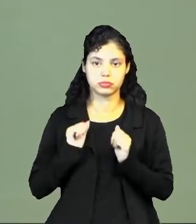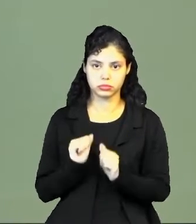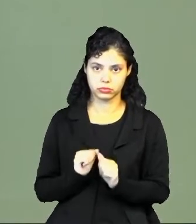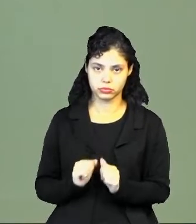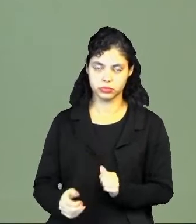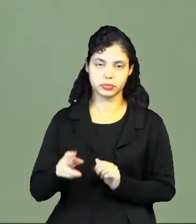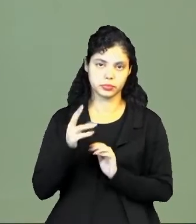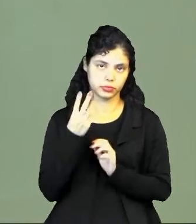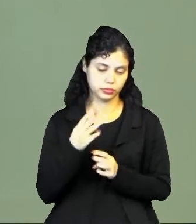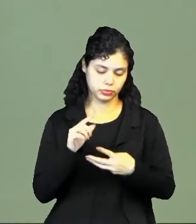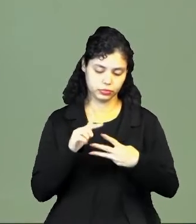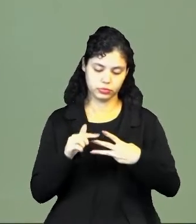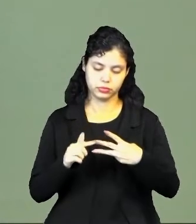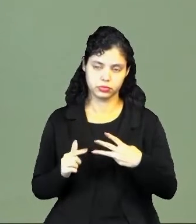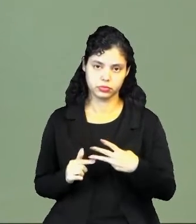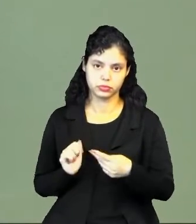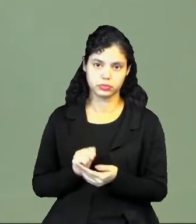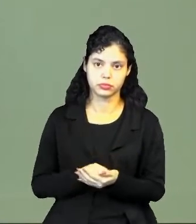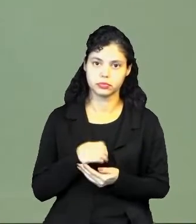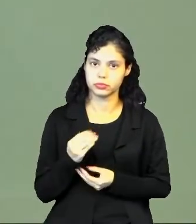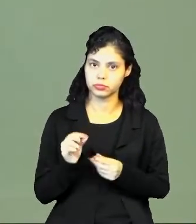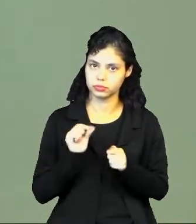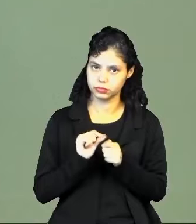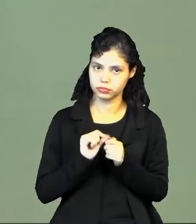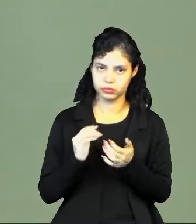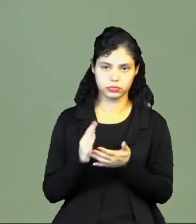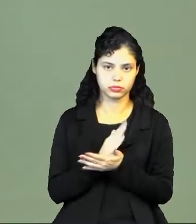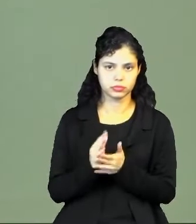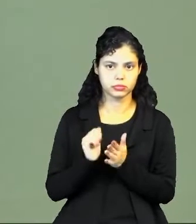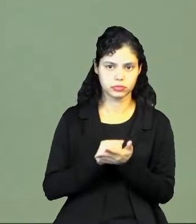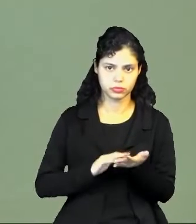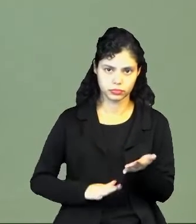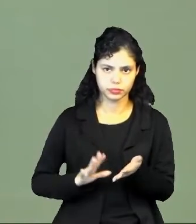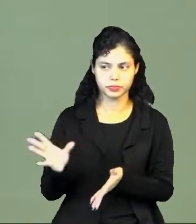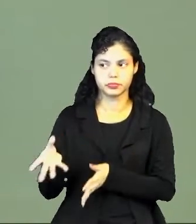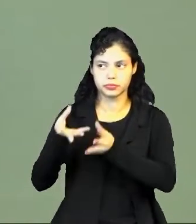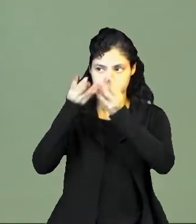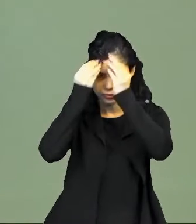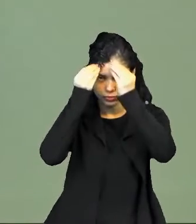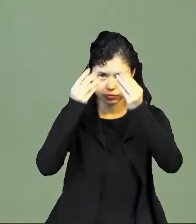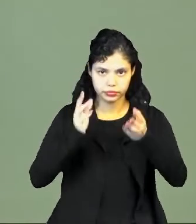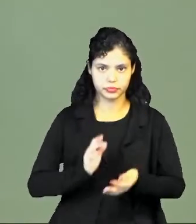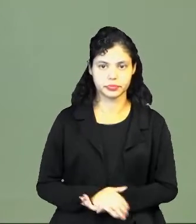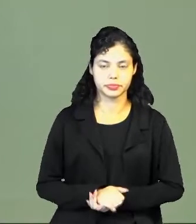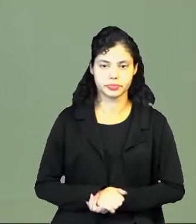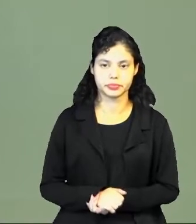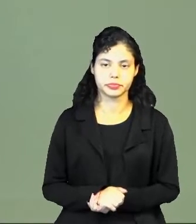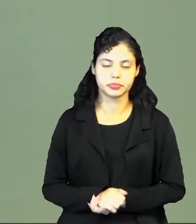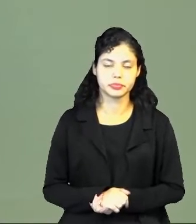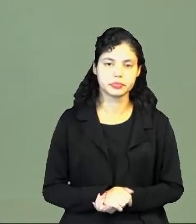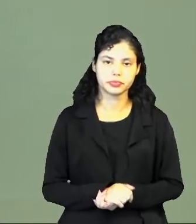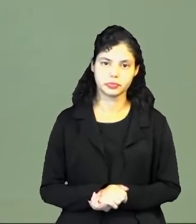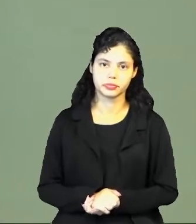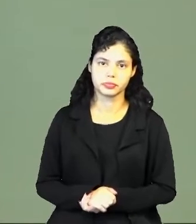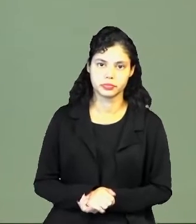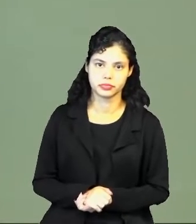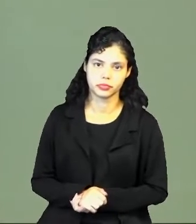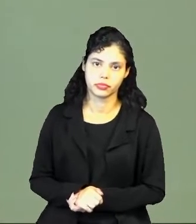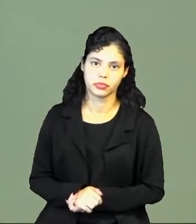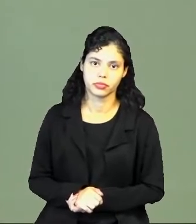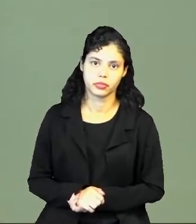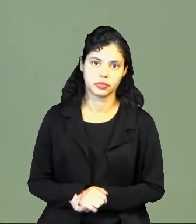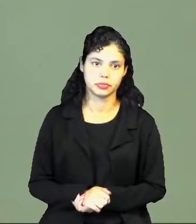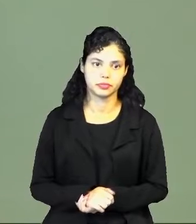vendo os 3 tipos de narrador aí agora. Vamos fazer algumas atividades juntos para ver se ficou claro, né, o que eu expliquei